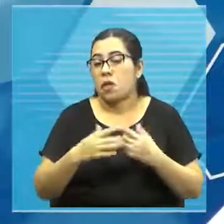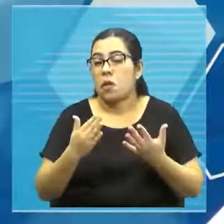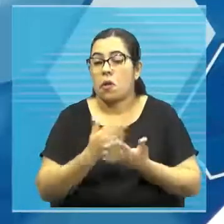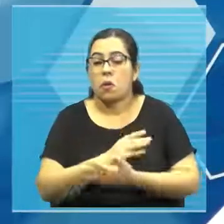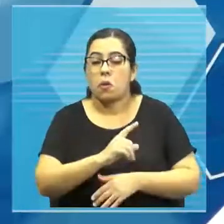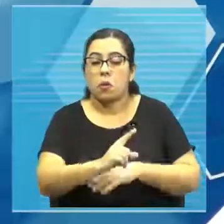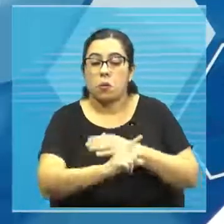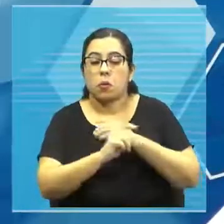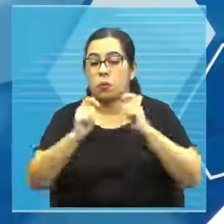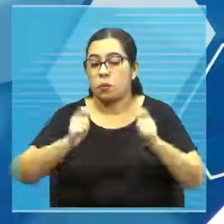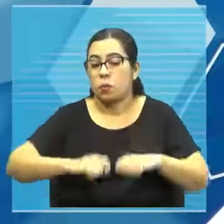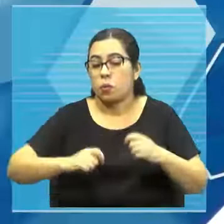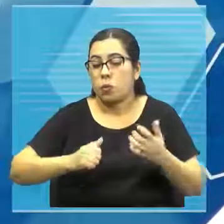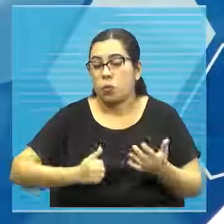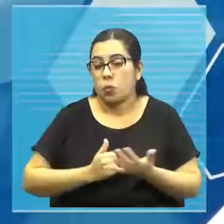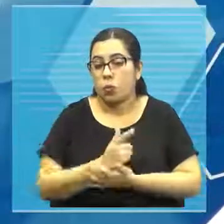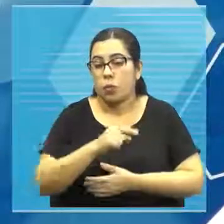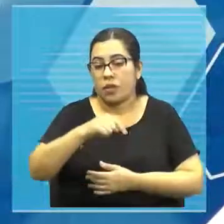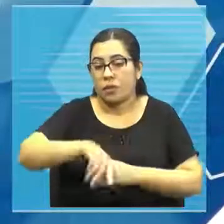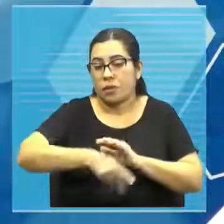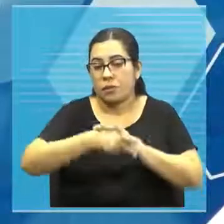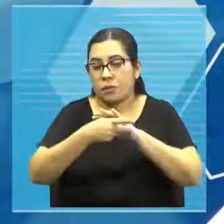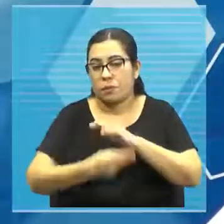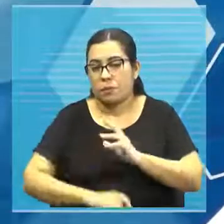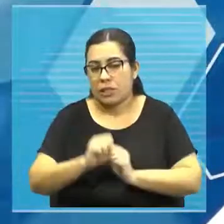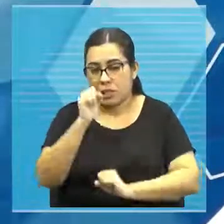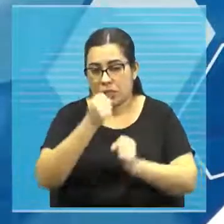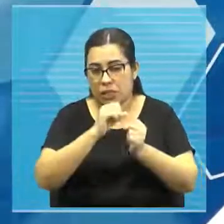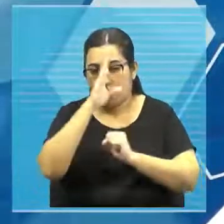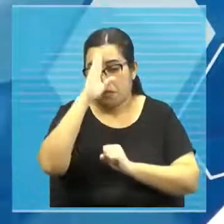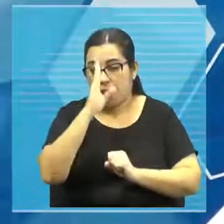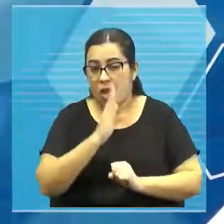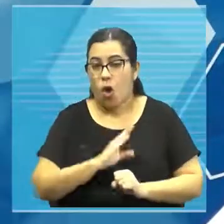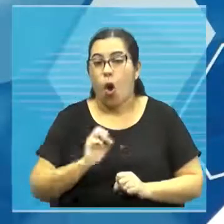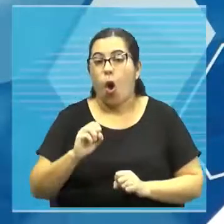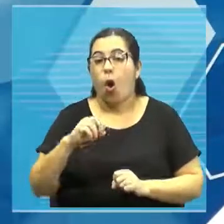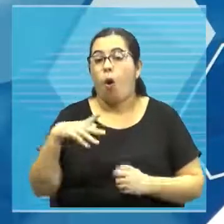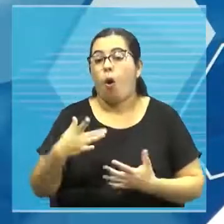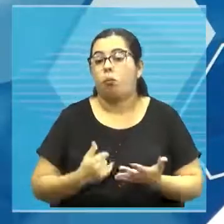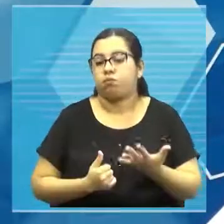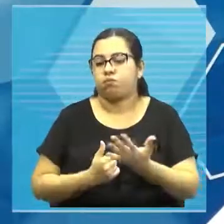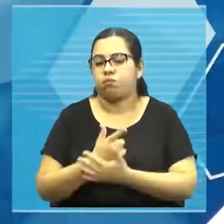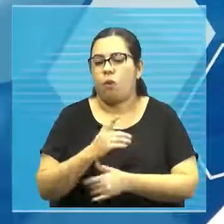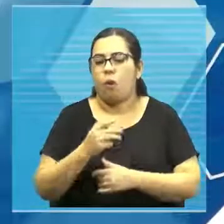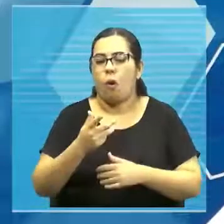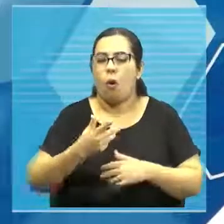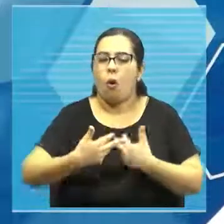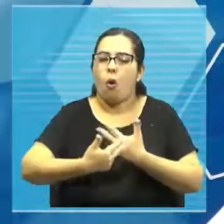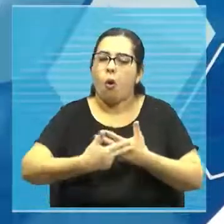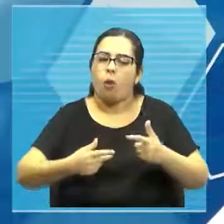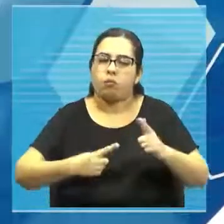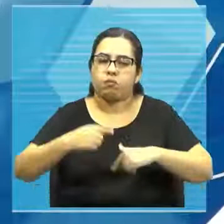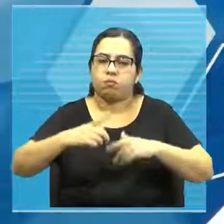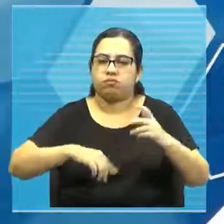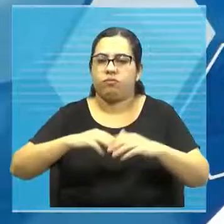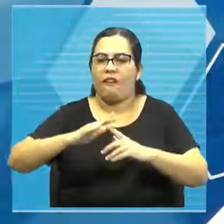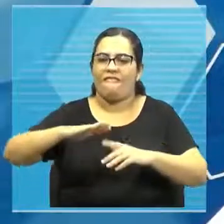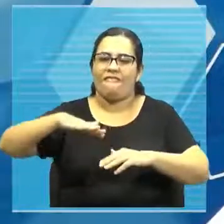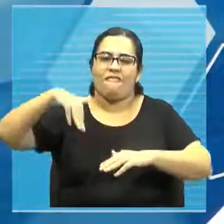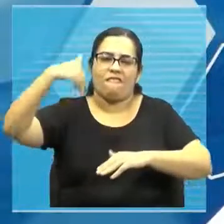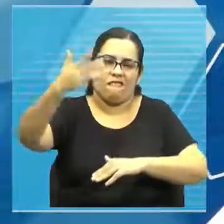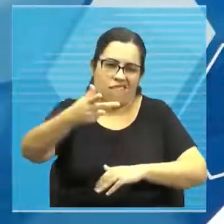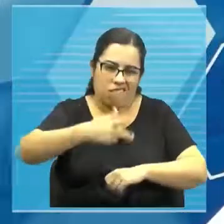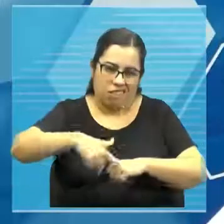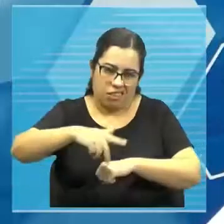nacionais ou produtos importados tão a existe essa visão também de levantar Barreiras ao comércio